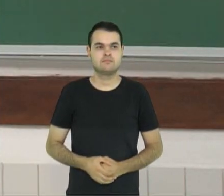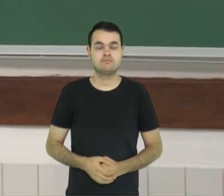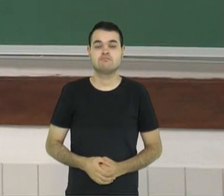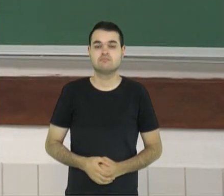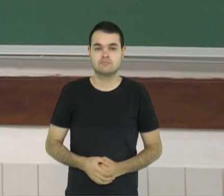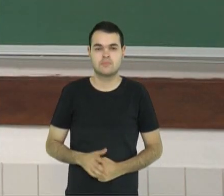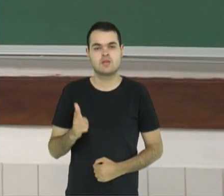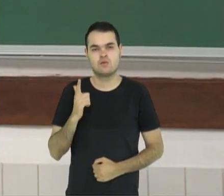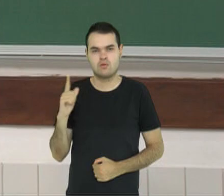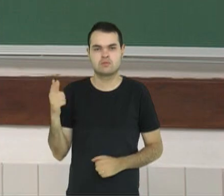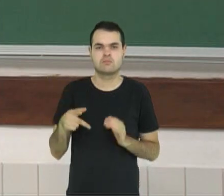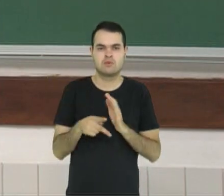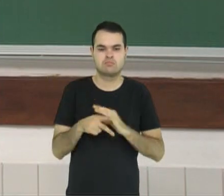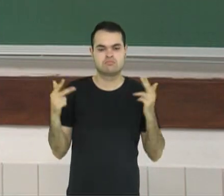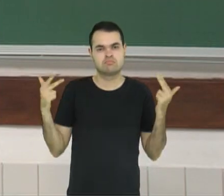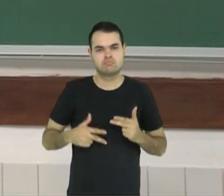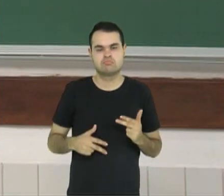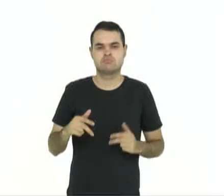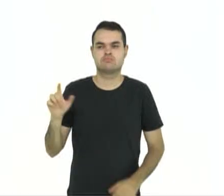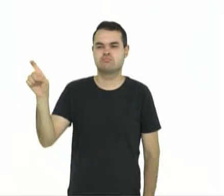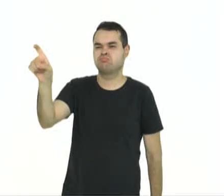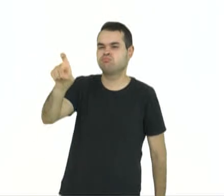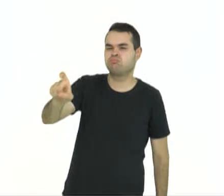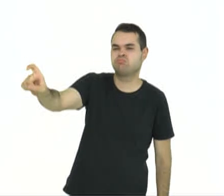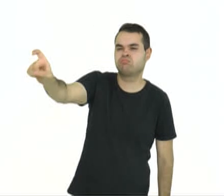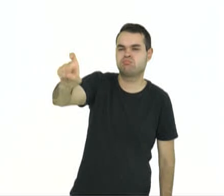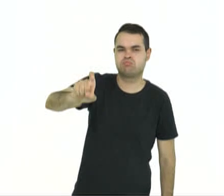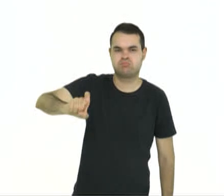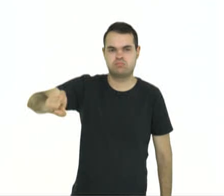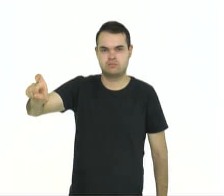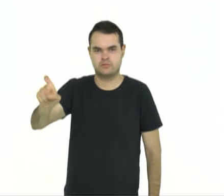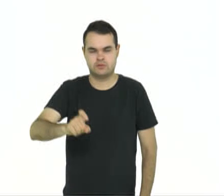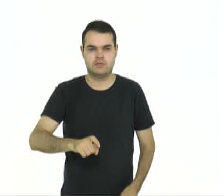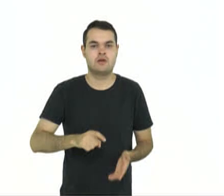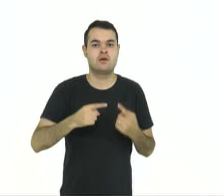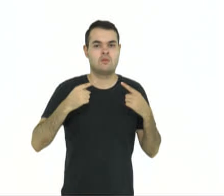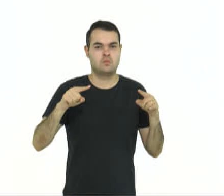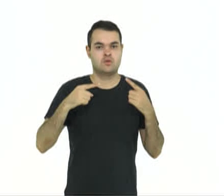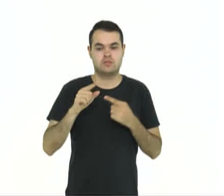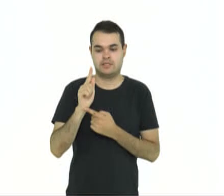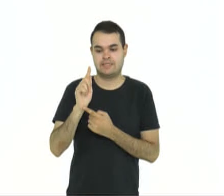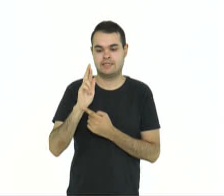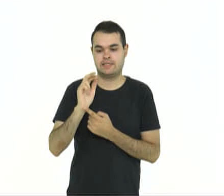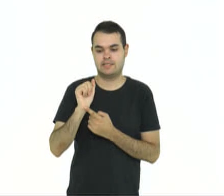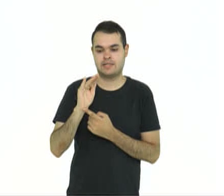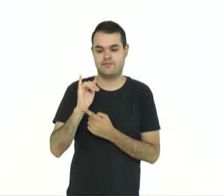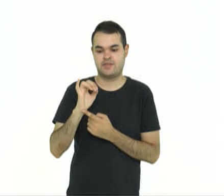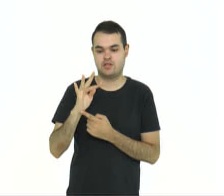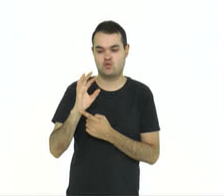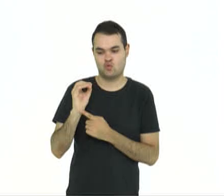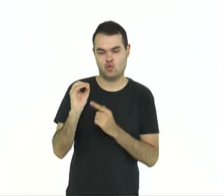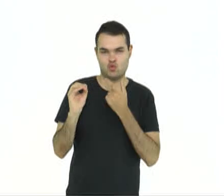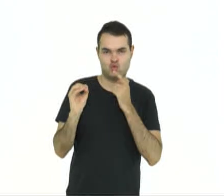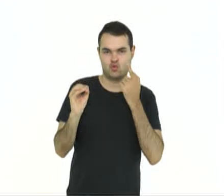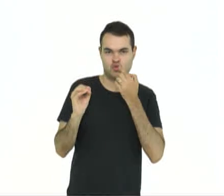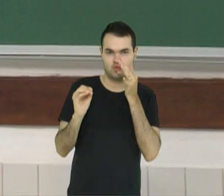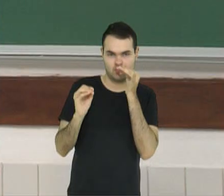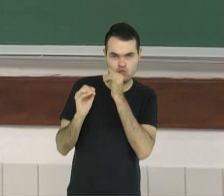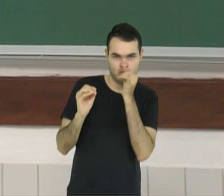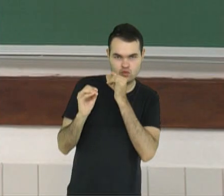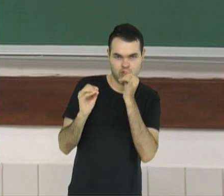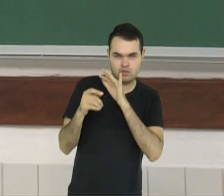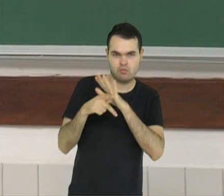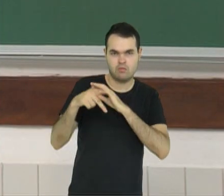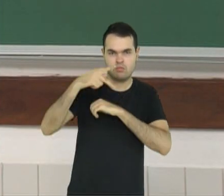E outros elementos do hip hop, nós temos o grafite e a música. Grafite, lembrando vocês que a palavra grafito do italiano